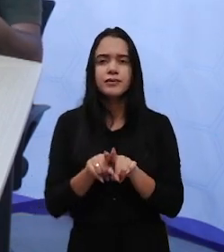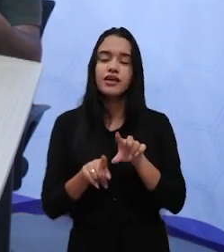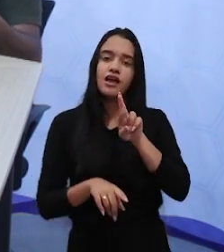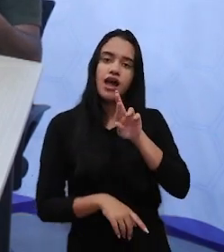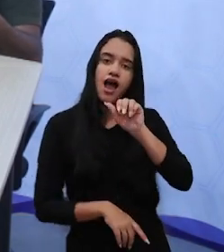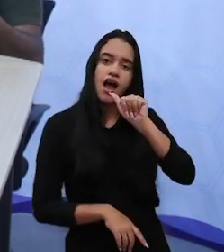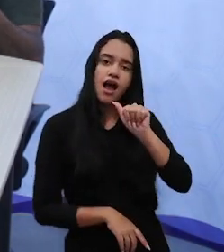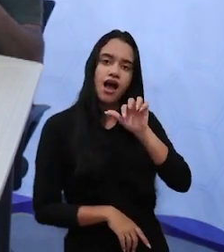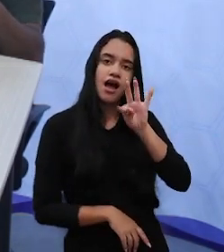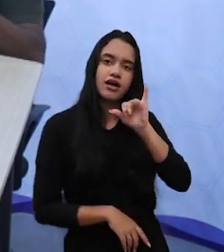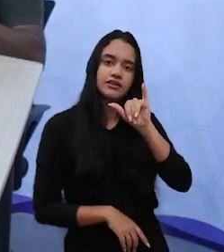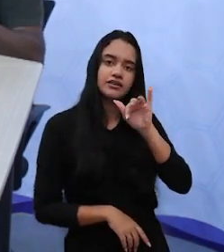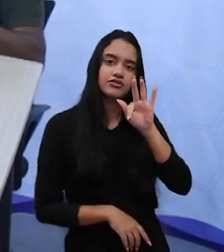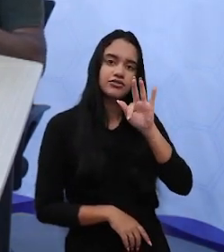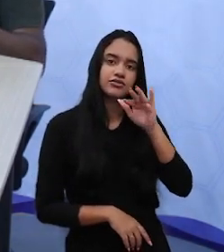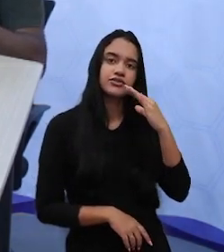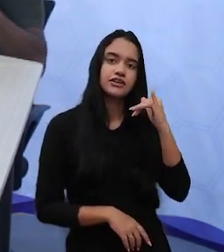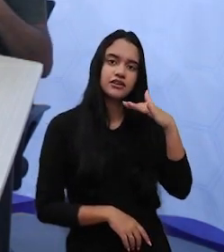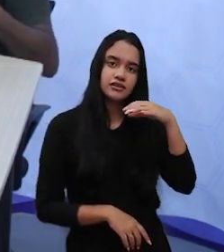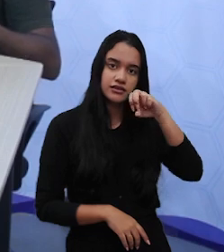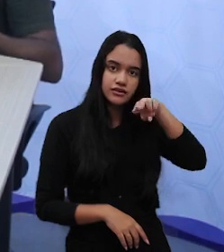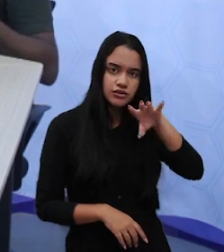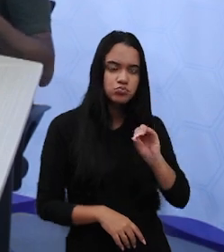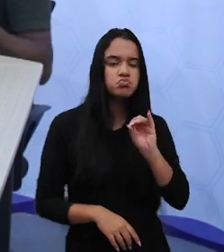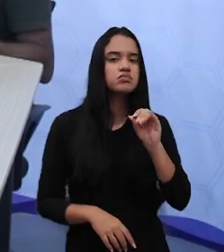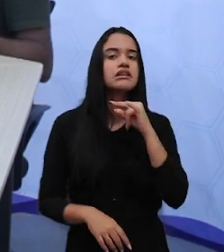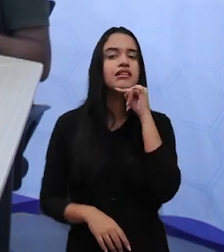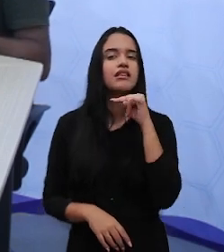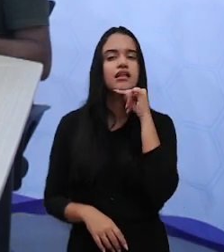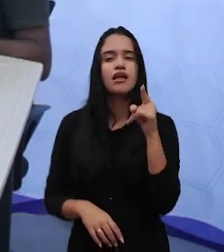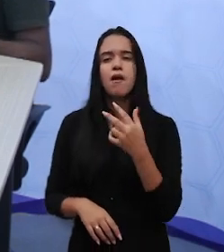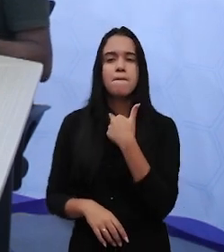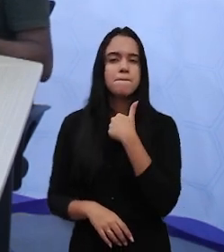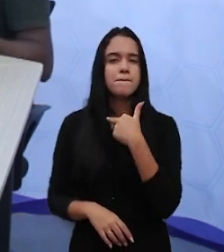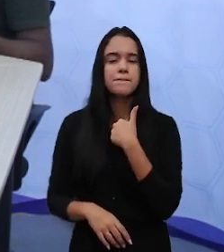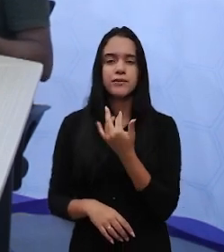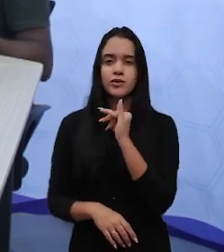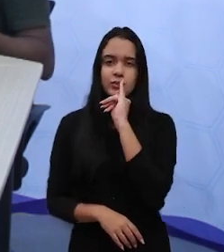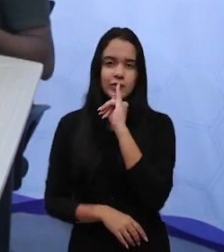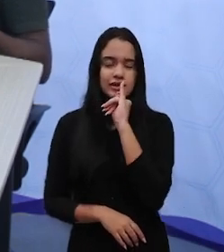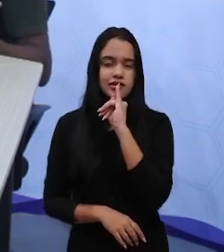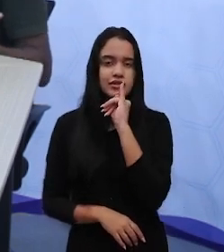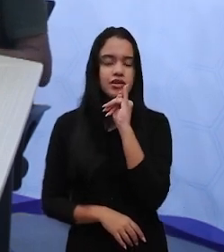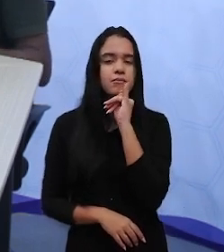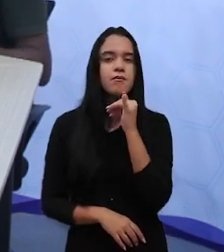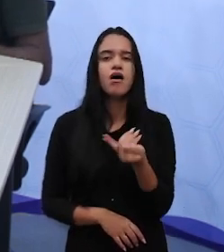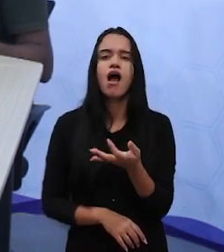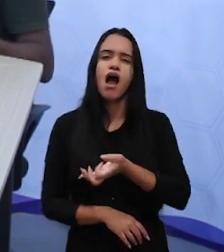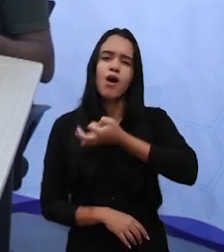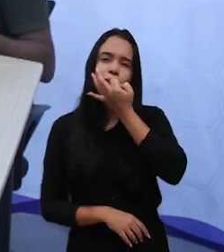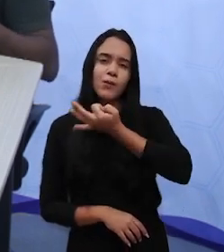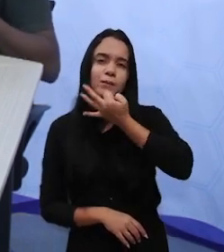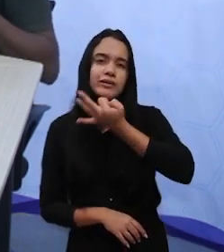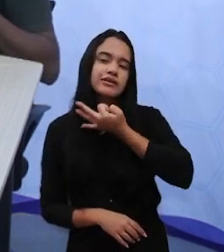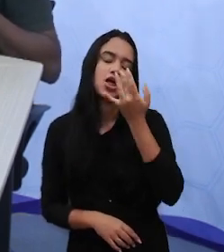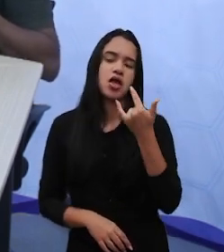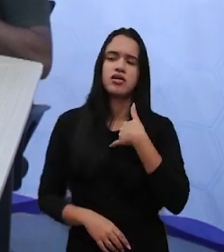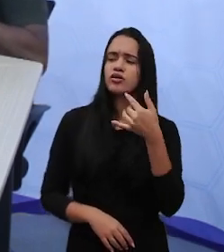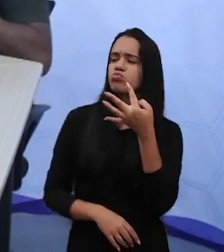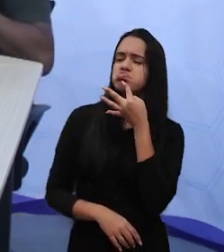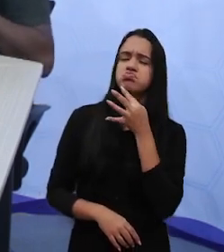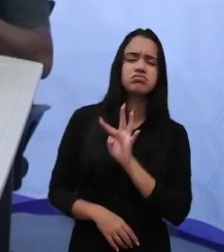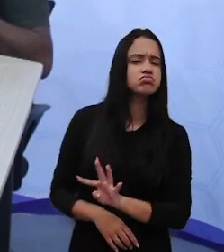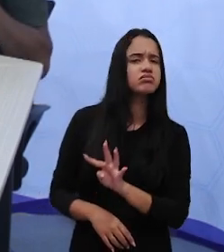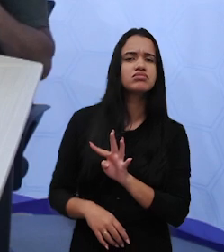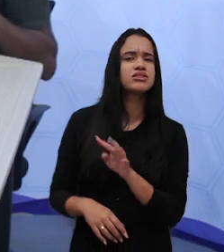Ratificando o que estava ali, o que foi ali acordado. Então ninguém pode, por exemplo, argumentar que eu desconheço o que